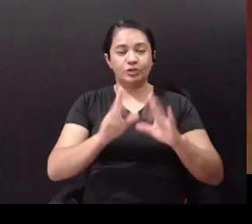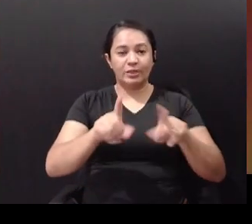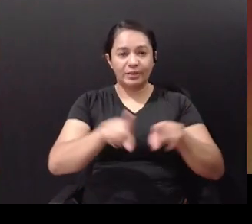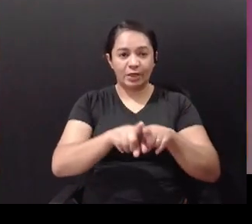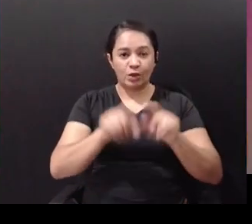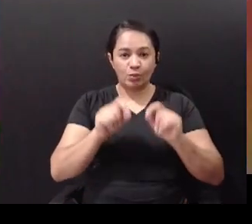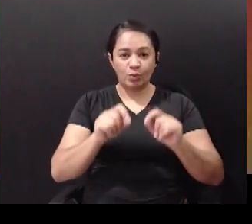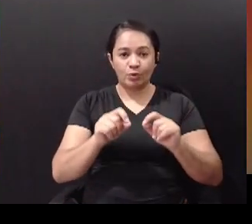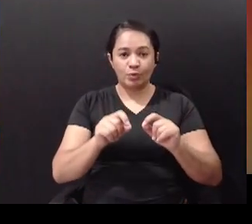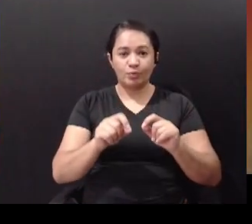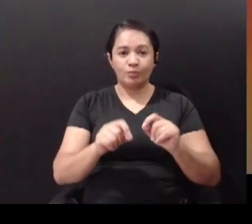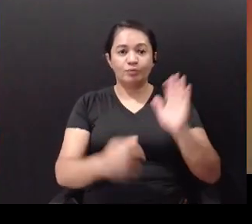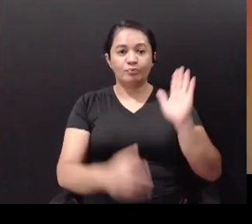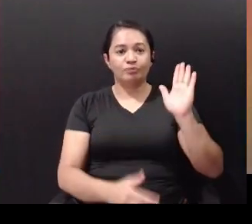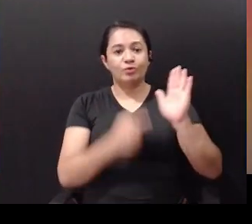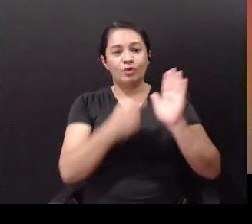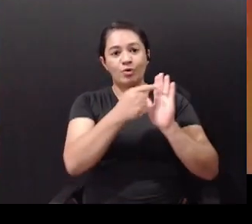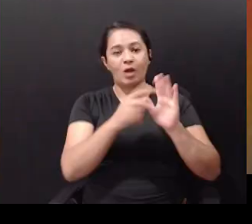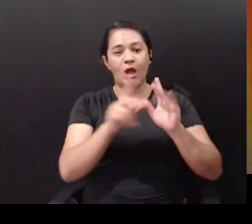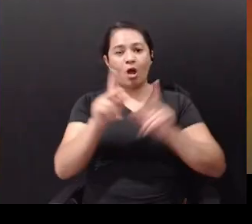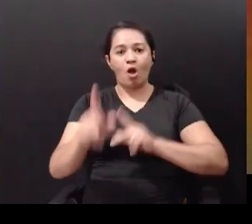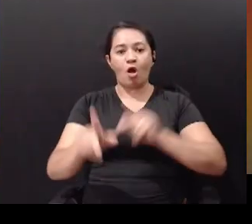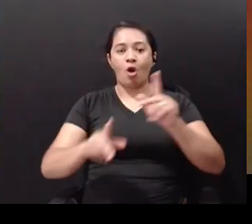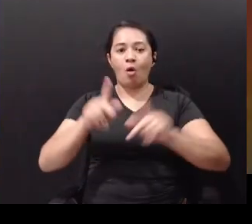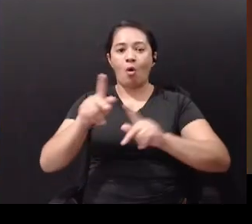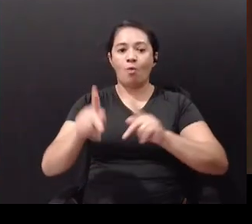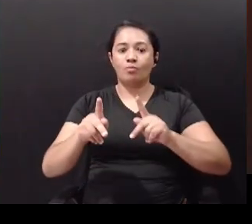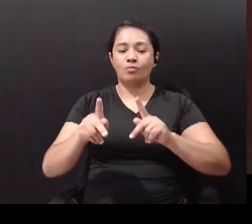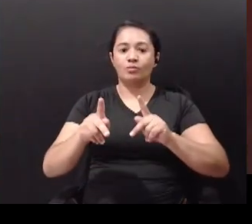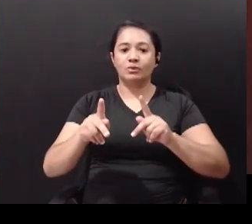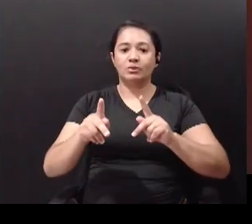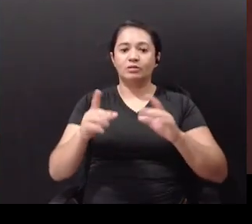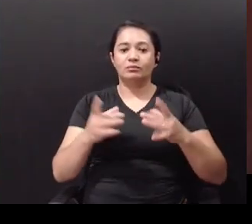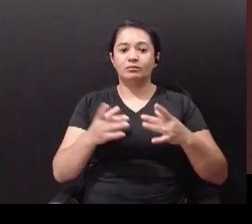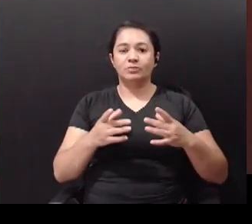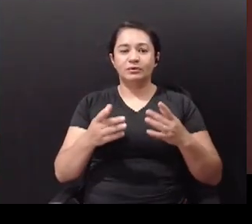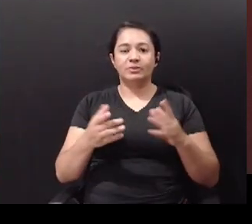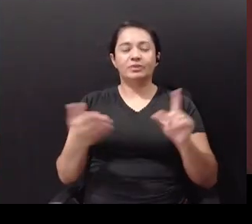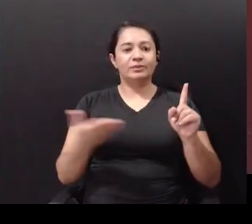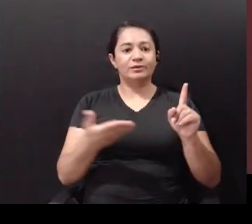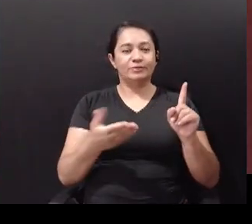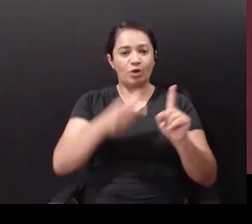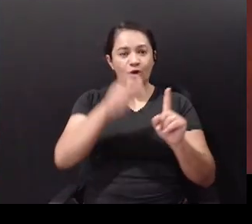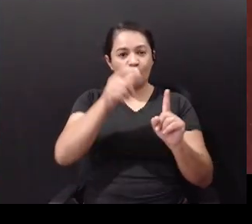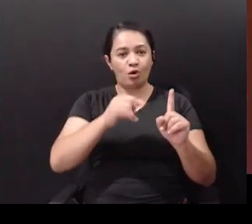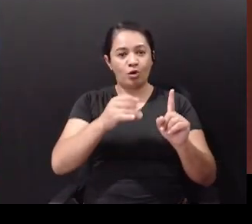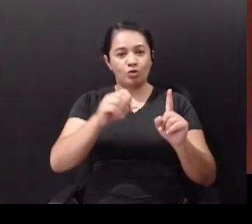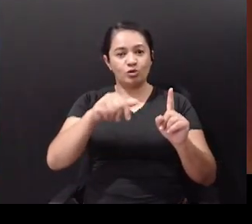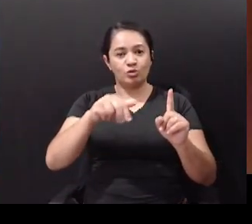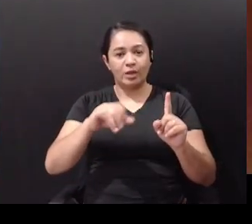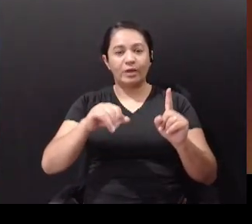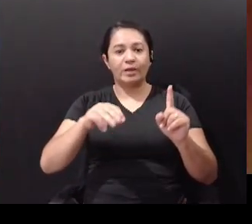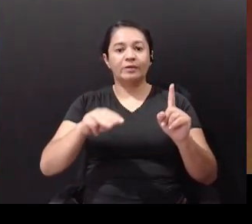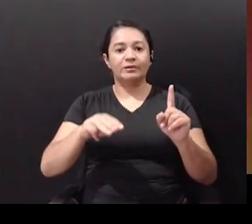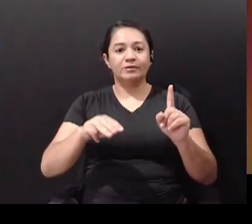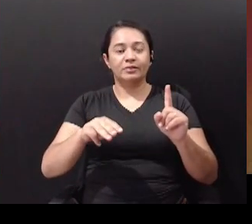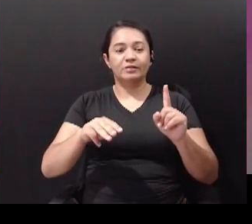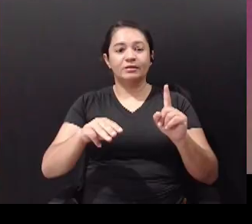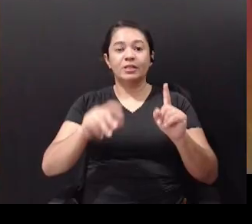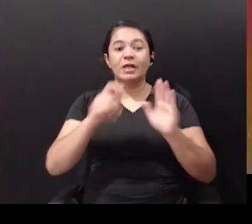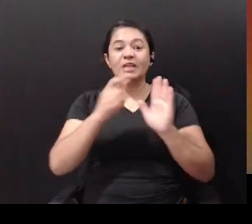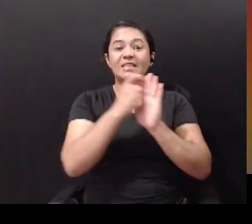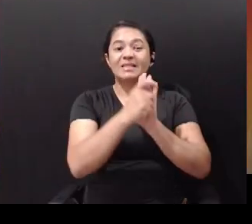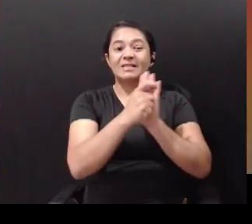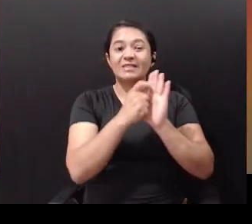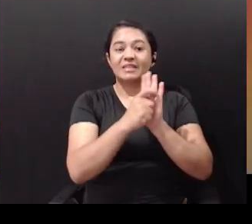ao povo consagra Joaquim Ferreira Penteado, né, o Barão de Itatiba, escrito, né, no frontispício do